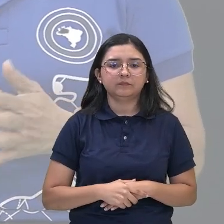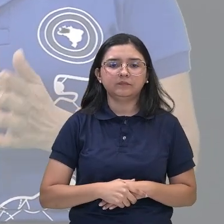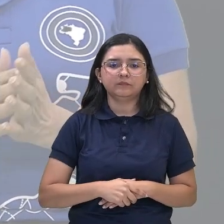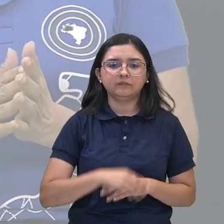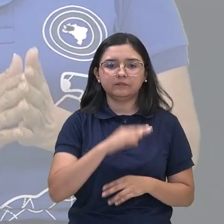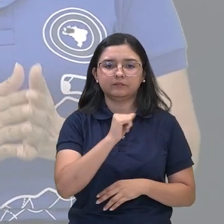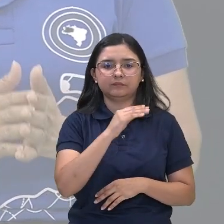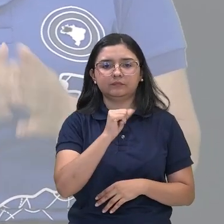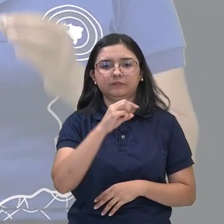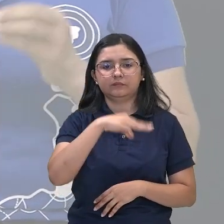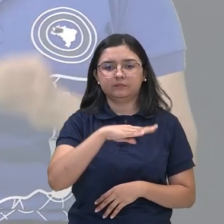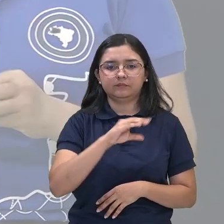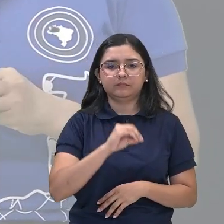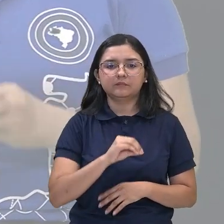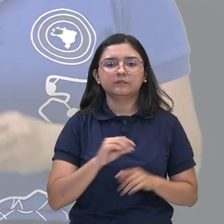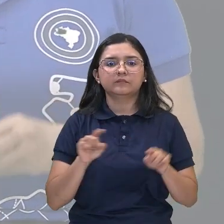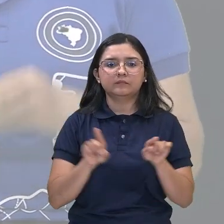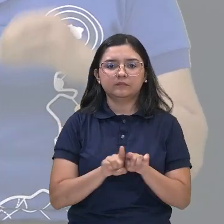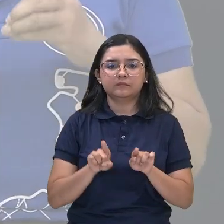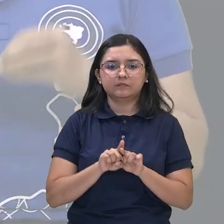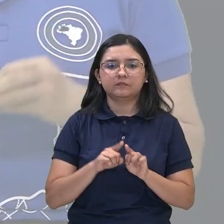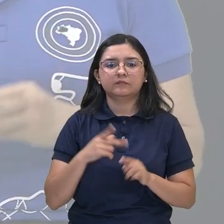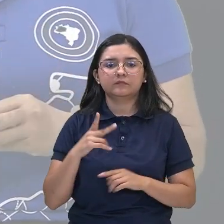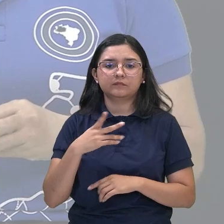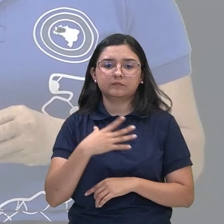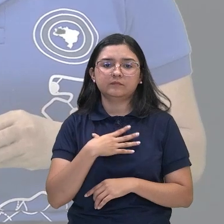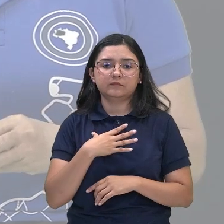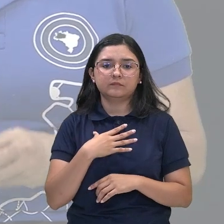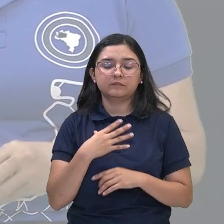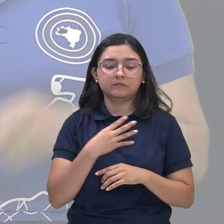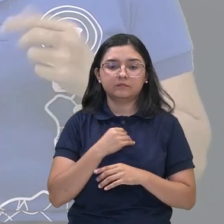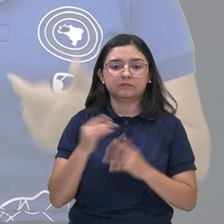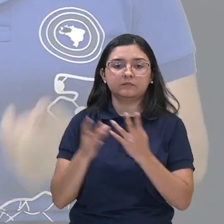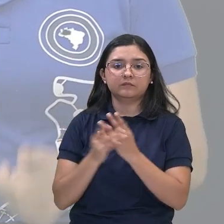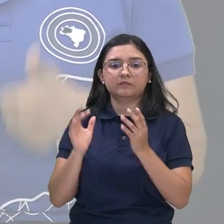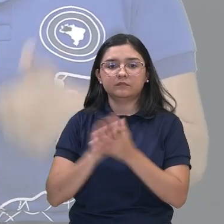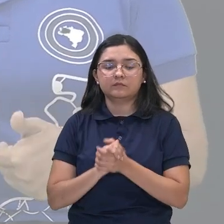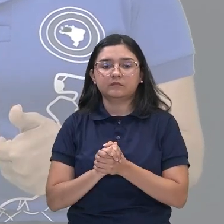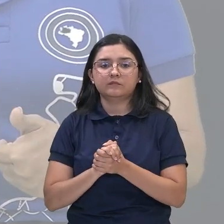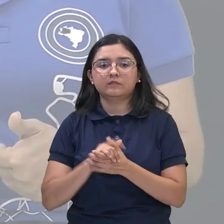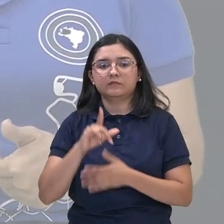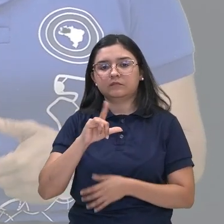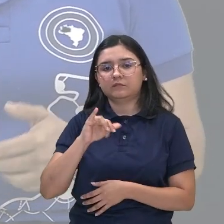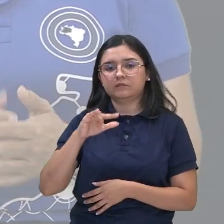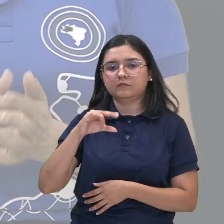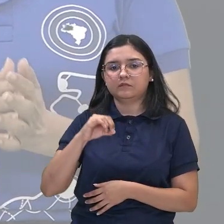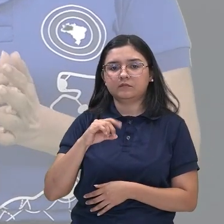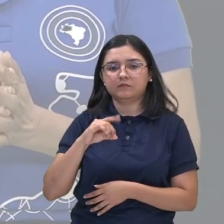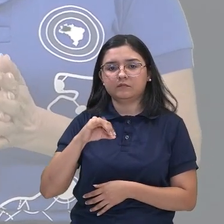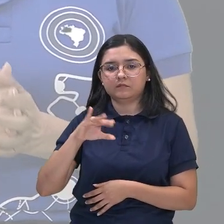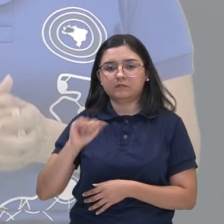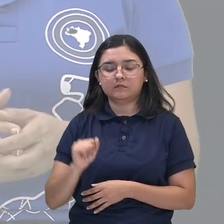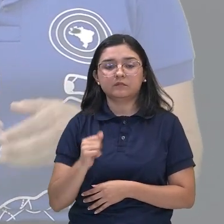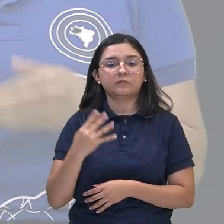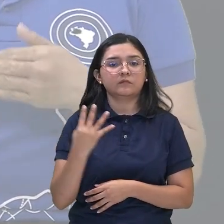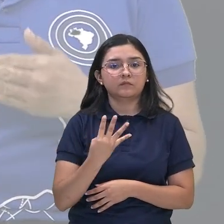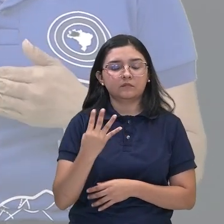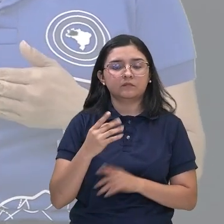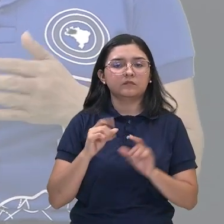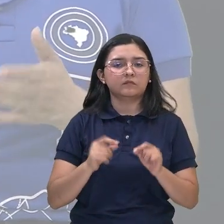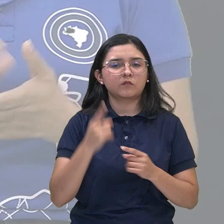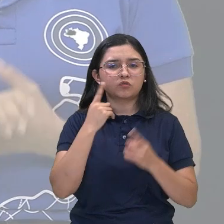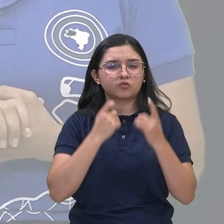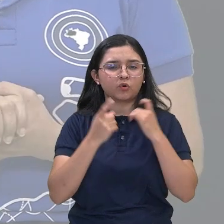Lindóia, esposa de Cacambo, e tomar posição do chefe indígena. No canto 4, Lindóia, chorando a morte do